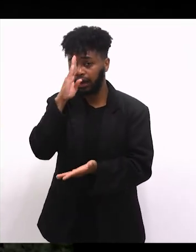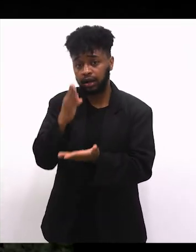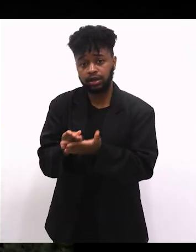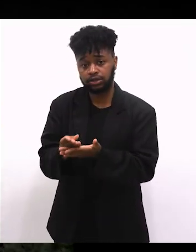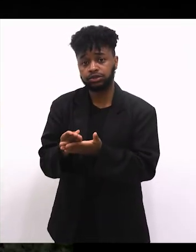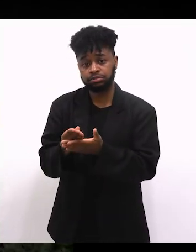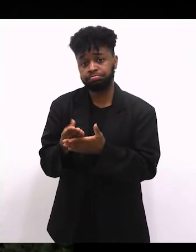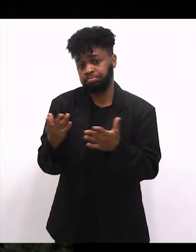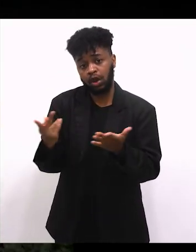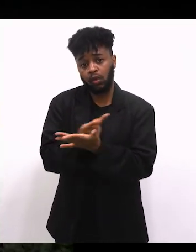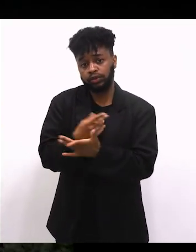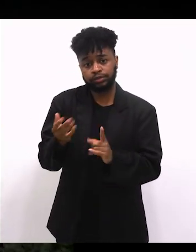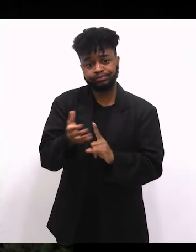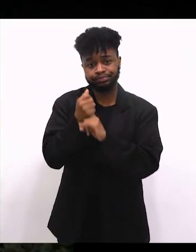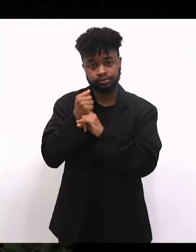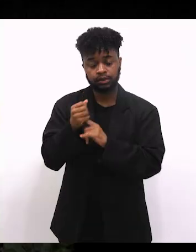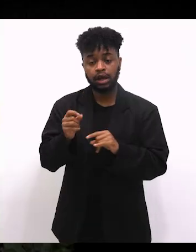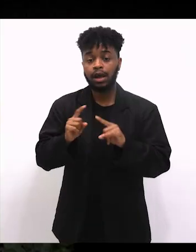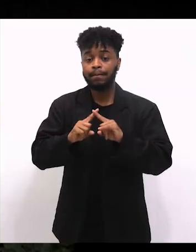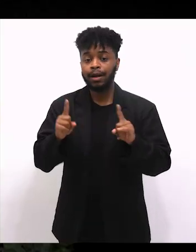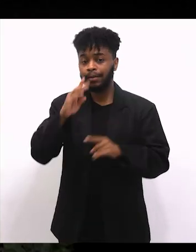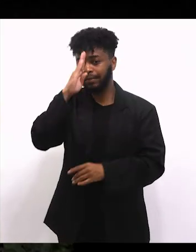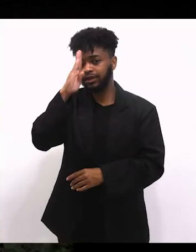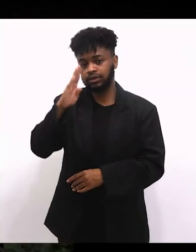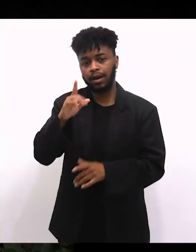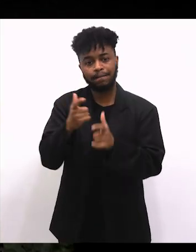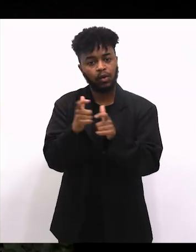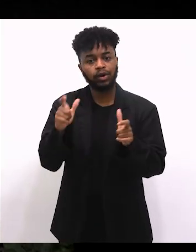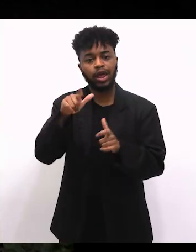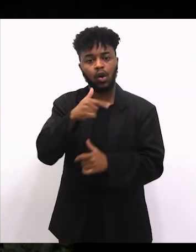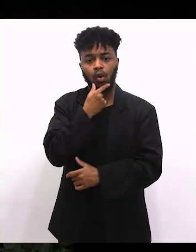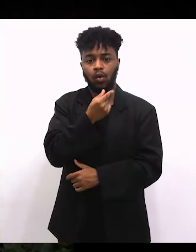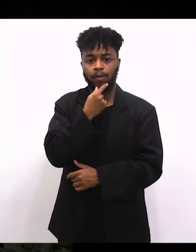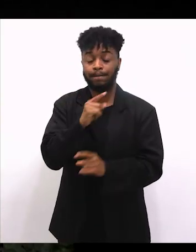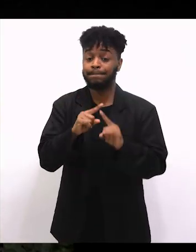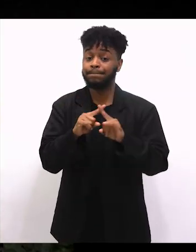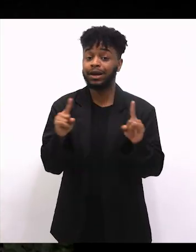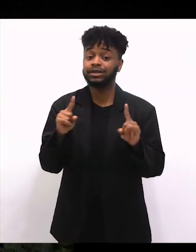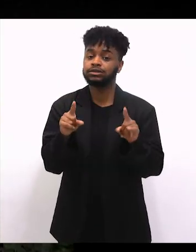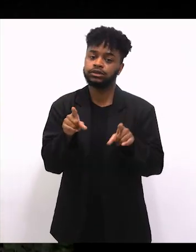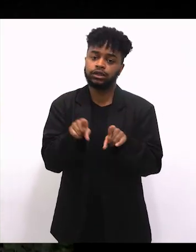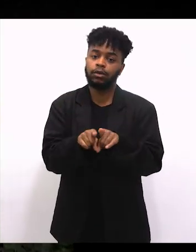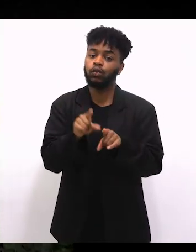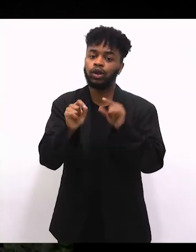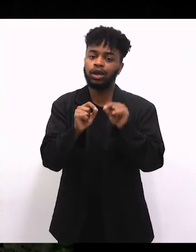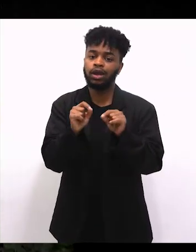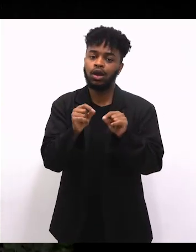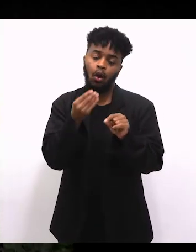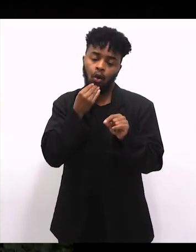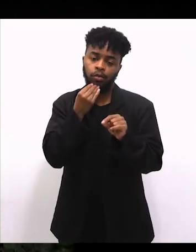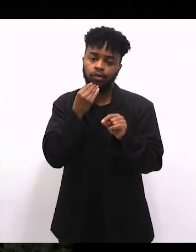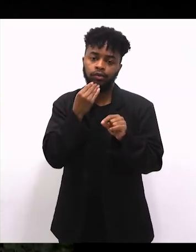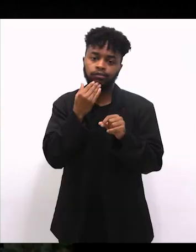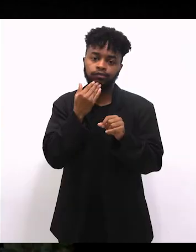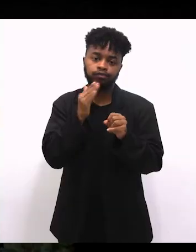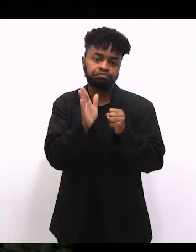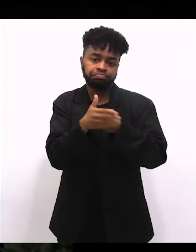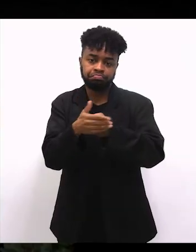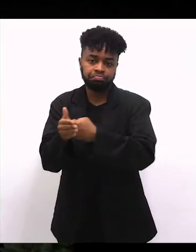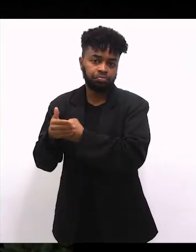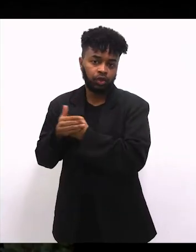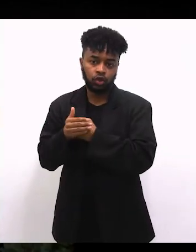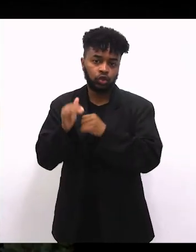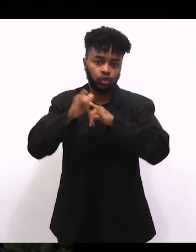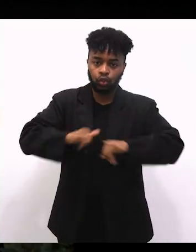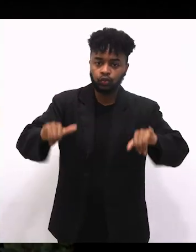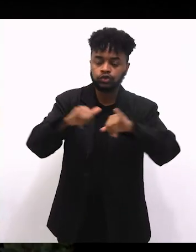né? Então, mas, sim, o maior perfil ainda é homem. Agora, também tem uma coisa que é claro que essa subnotificação tem um